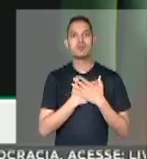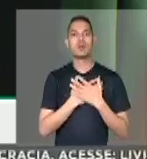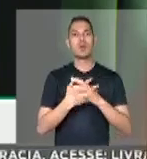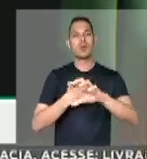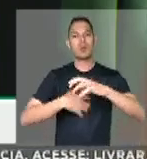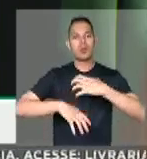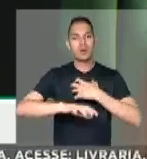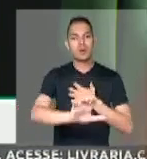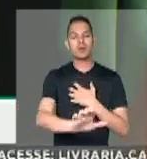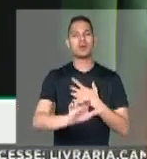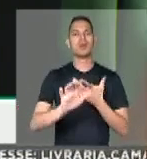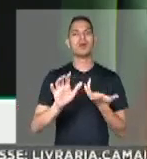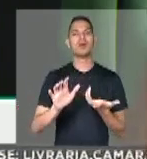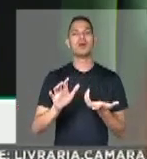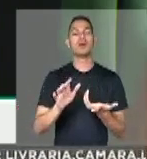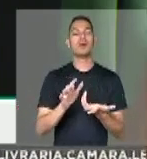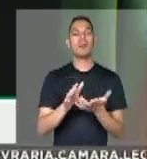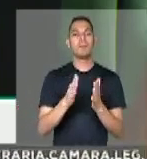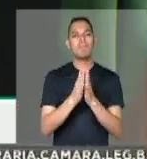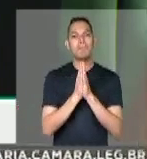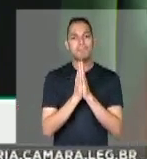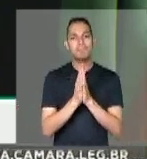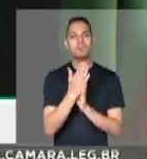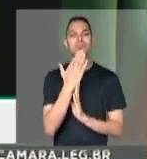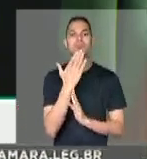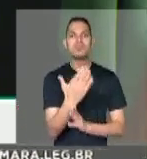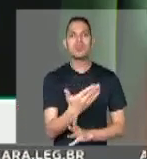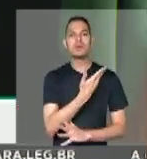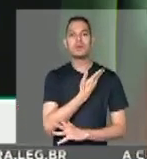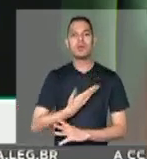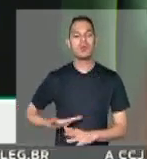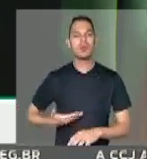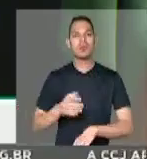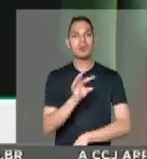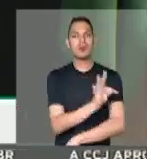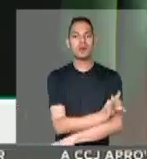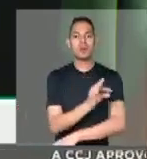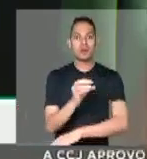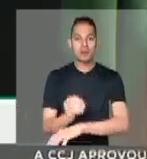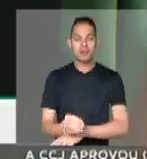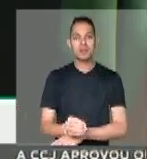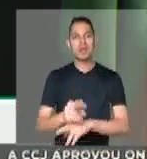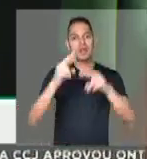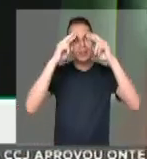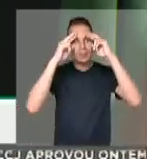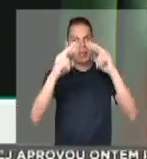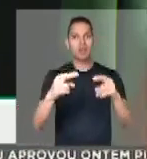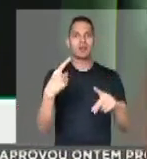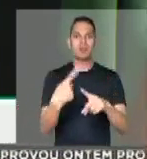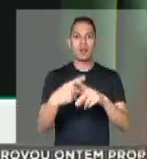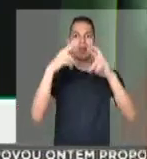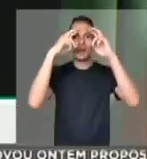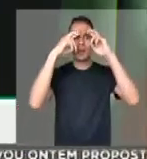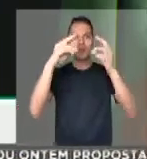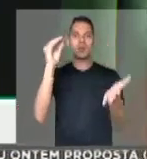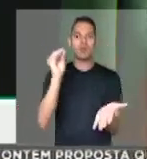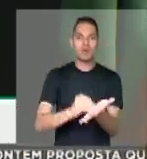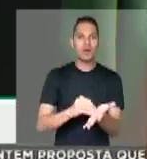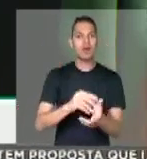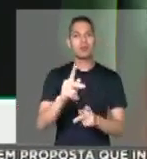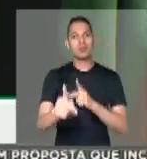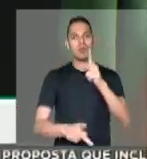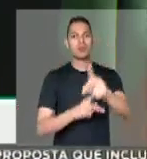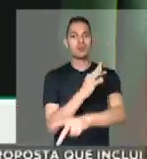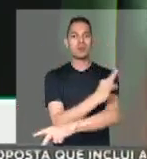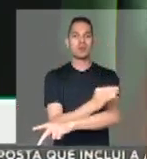peço ao governo do estado respeito que tem faltado a todos nós tocantinenses. Inclusive, agora,